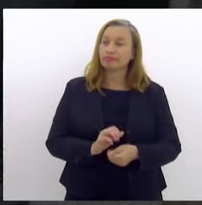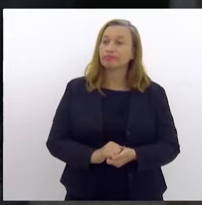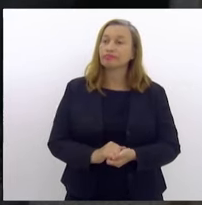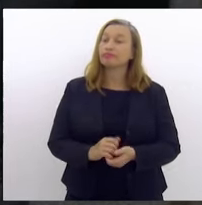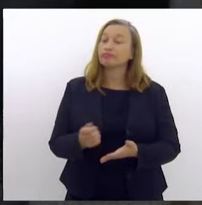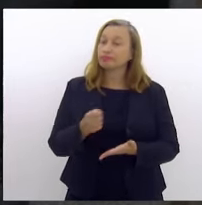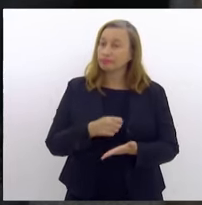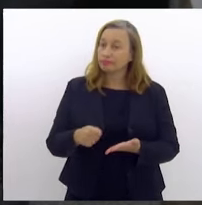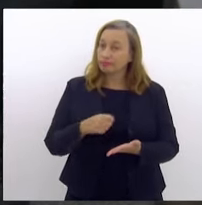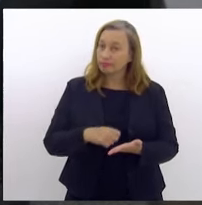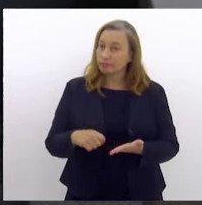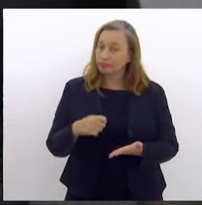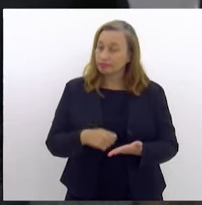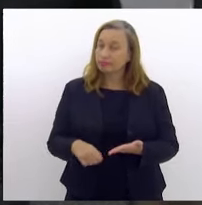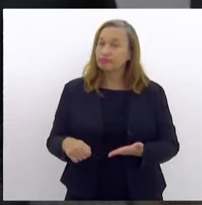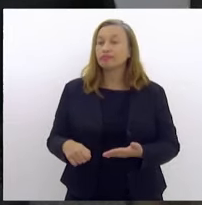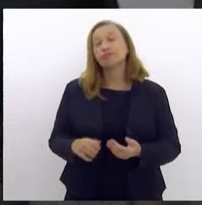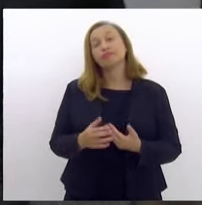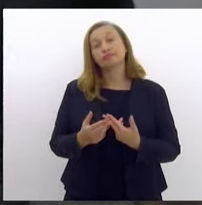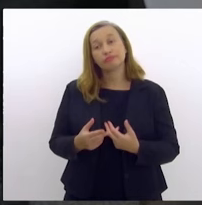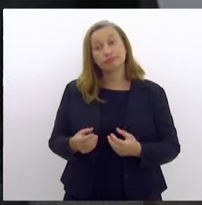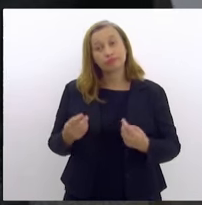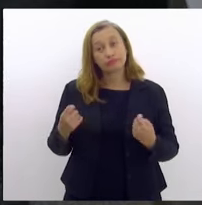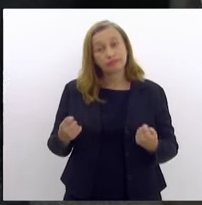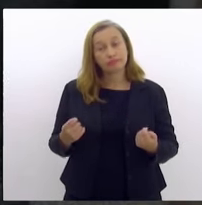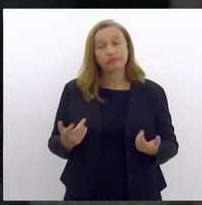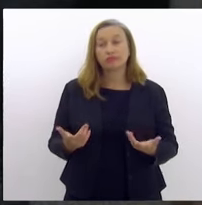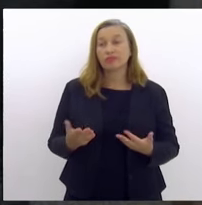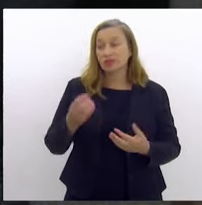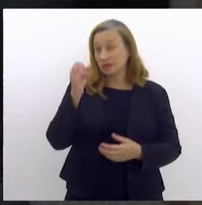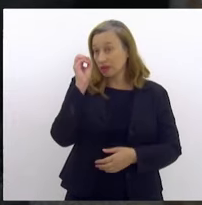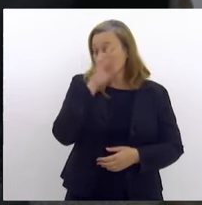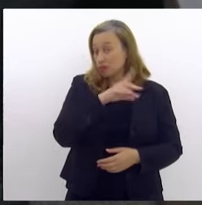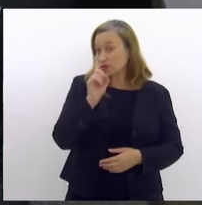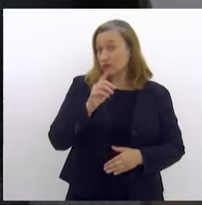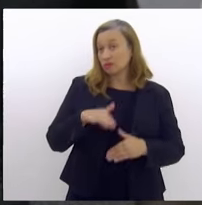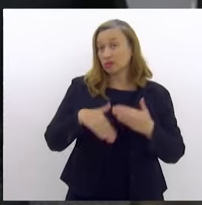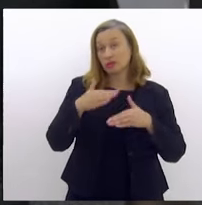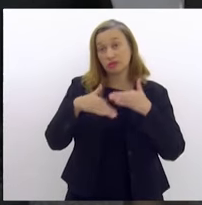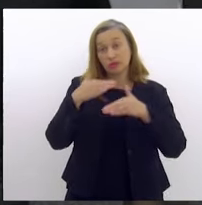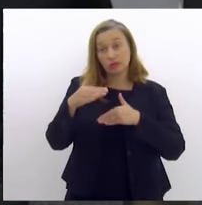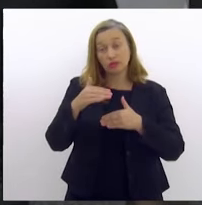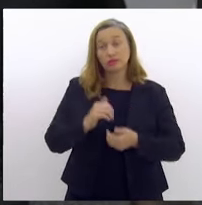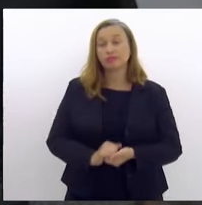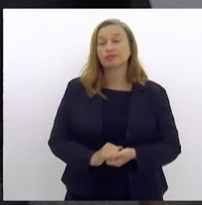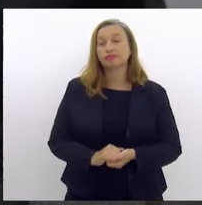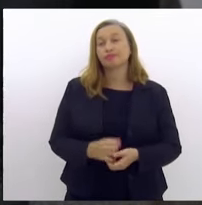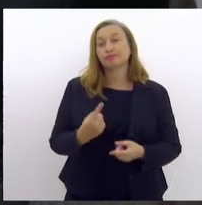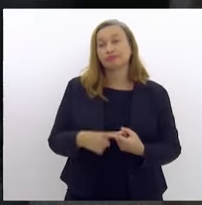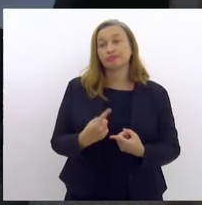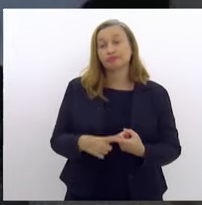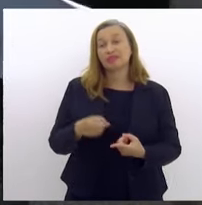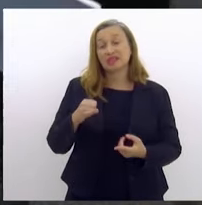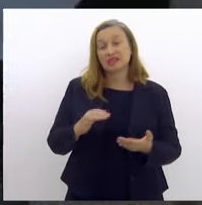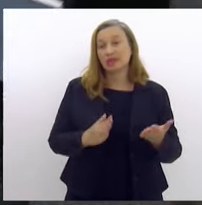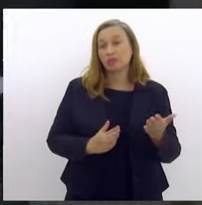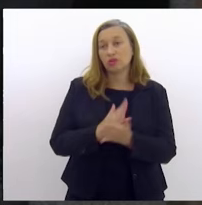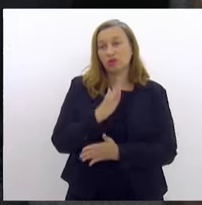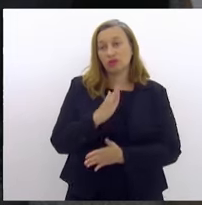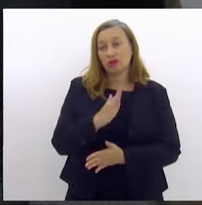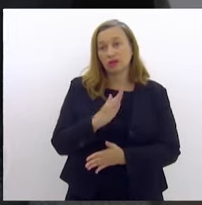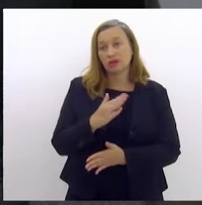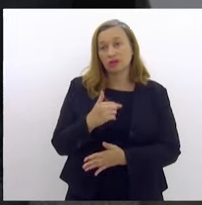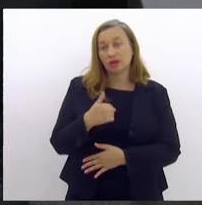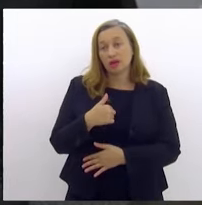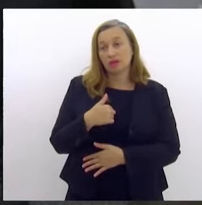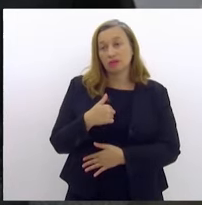escrito, e espero que este absurdo não prospere, porque, se prosperar, eu